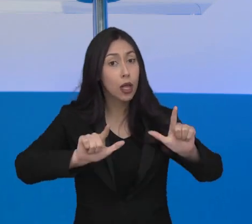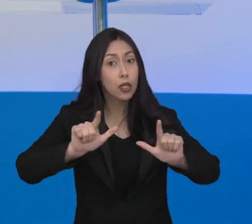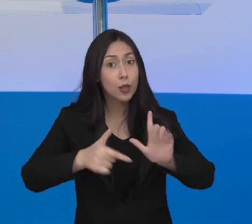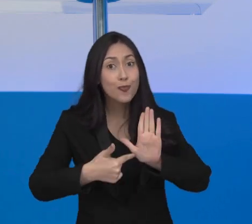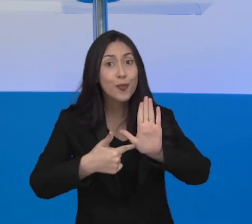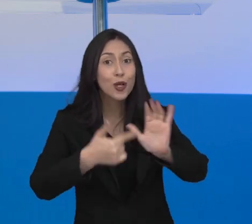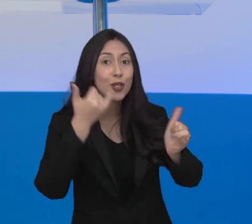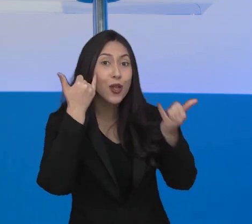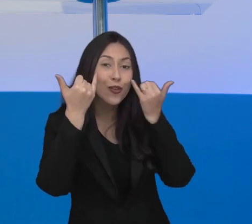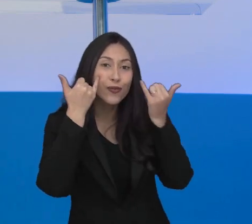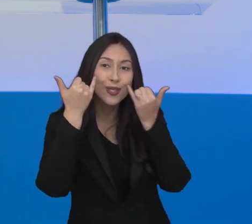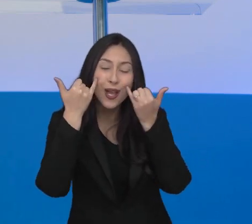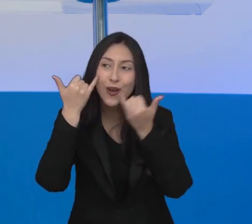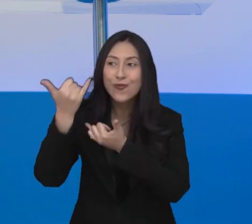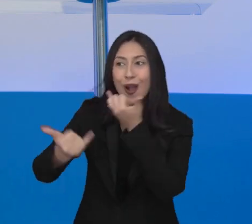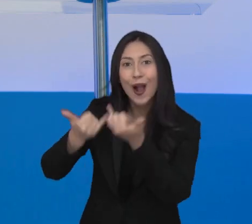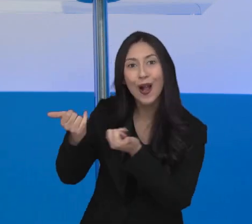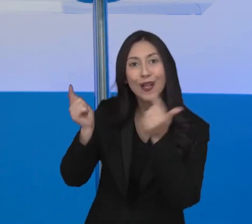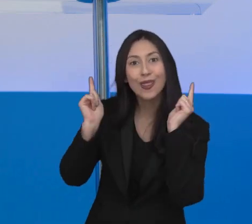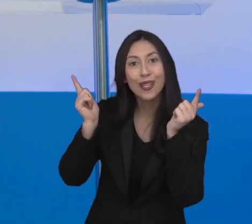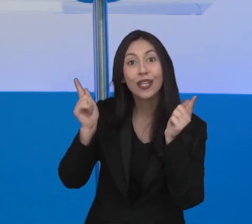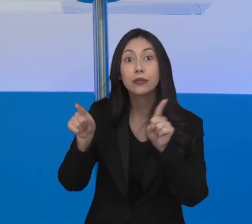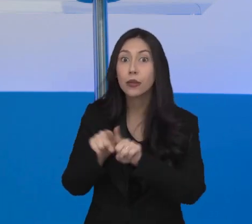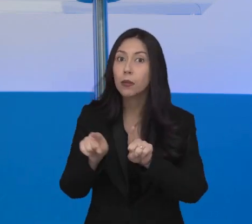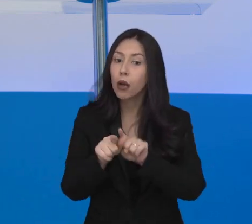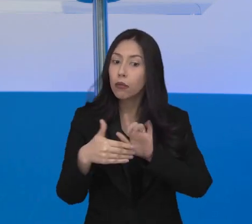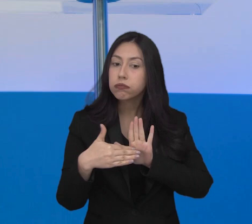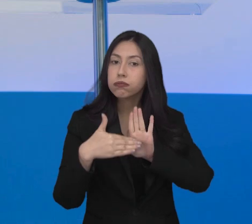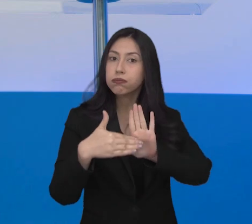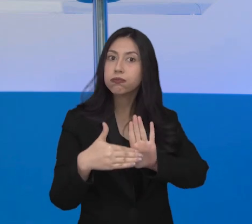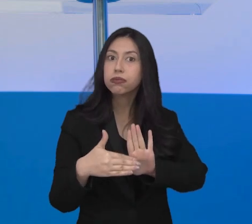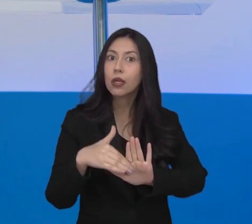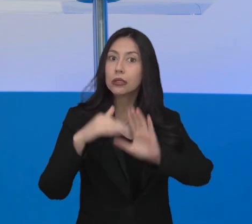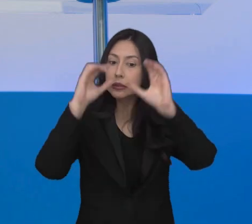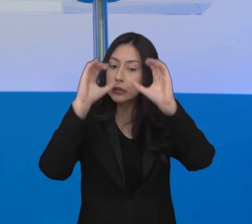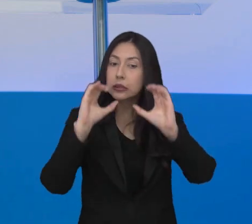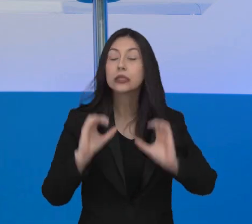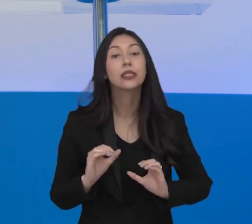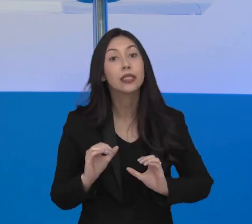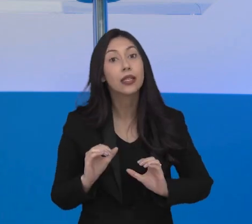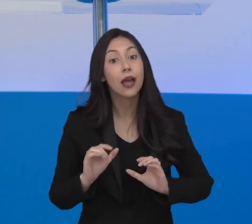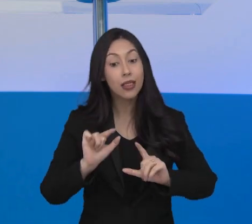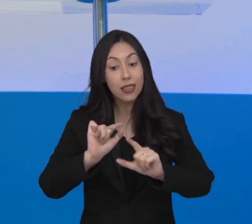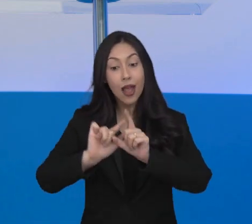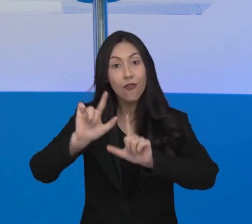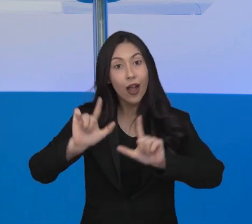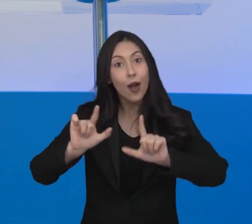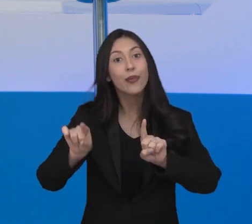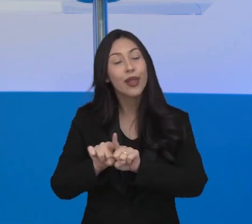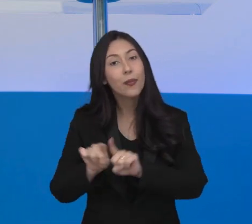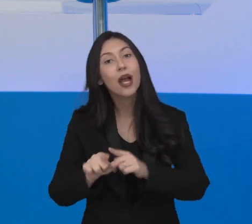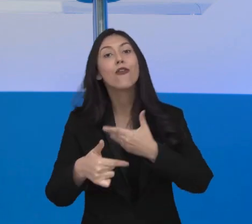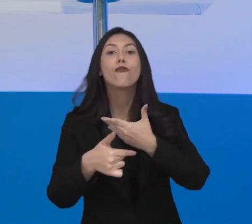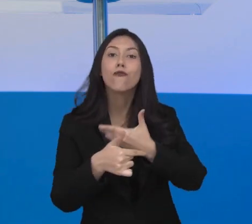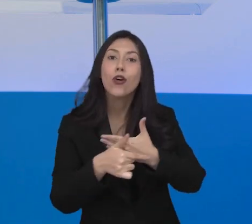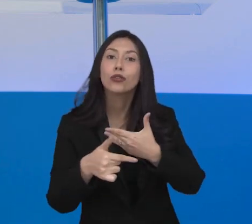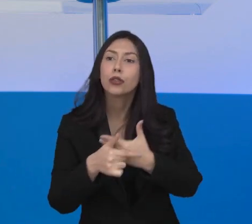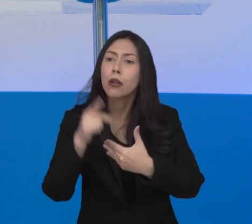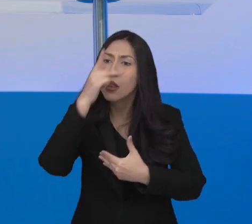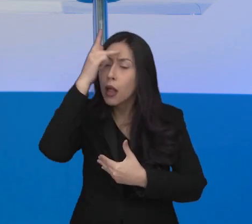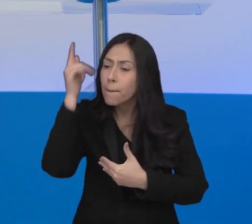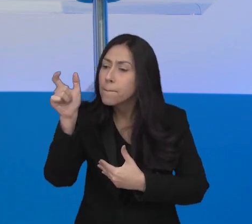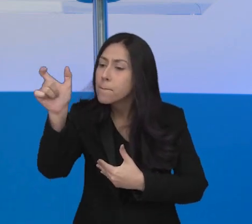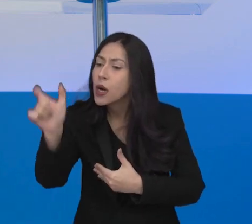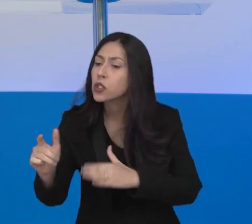leva informação, entretém e ajuda a promover a cidadania. E essa é uma das funções da TV Câmara,